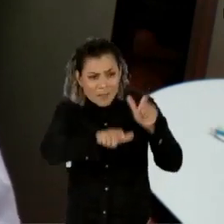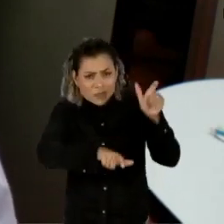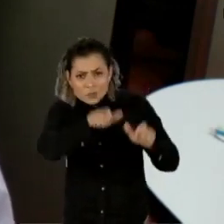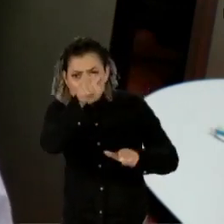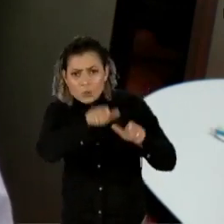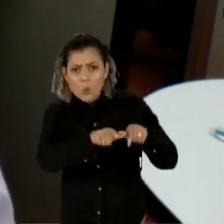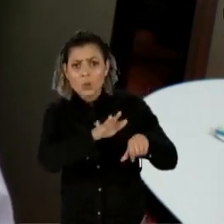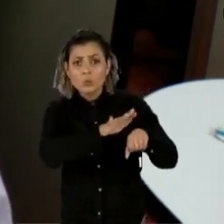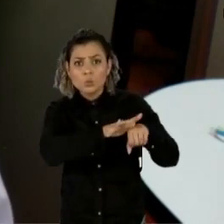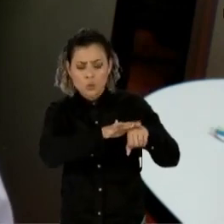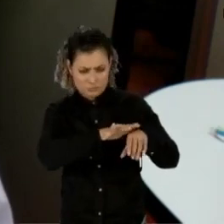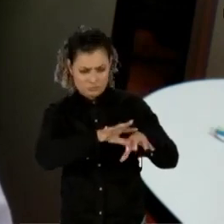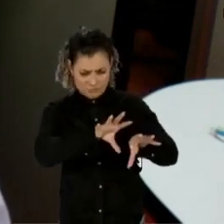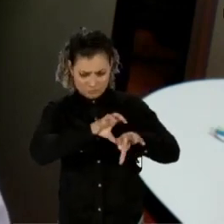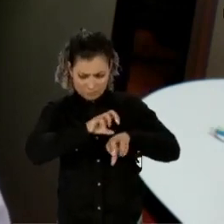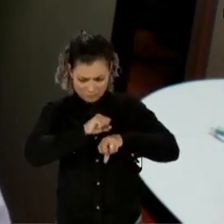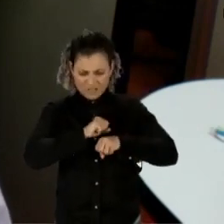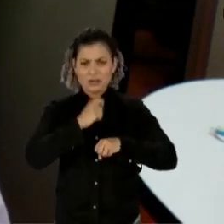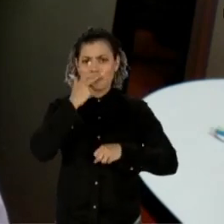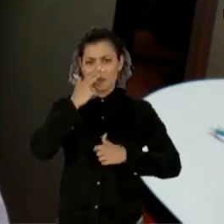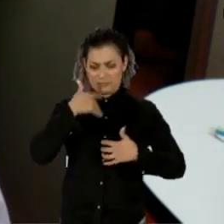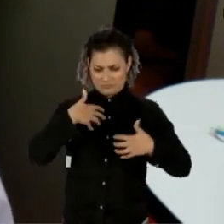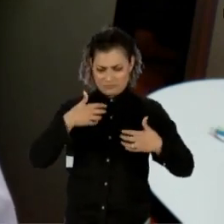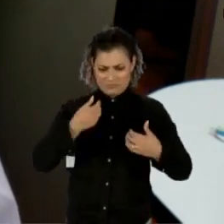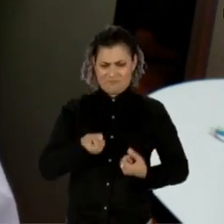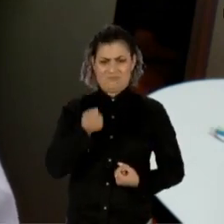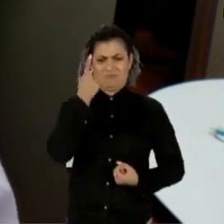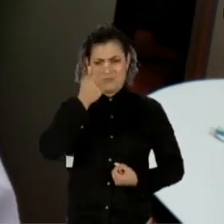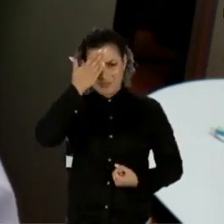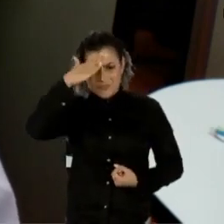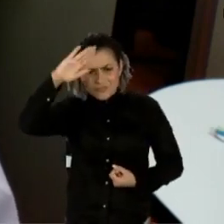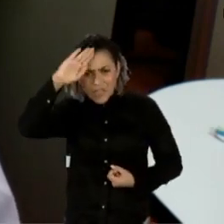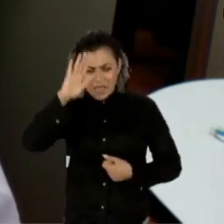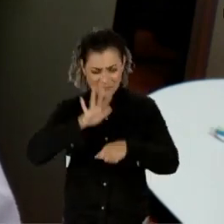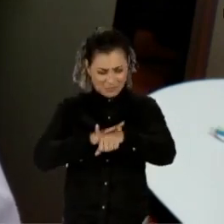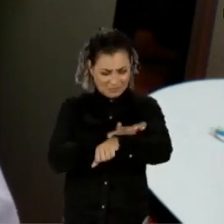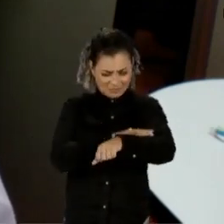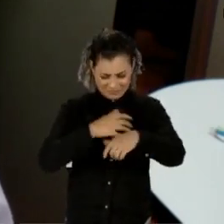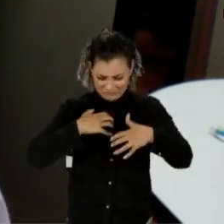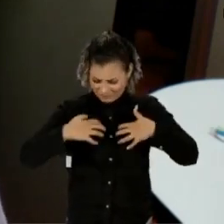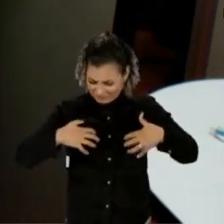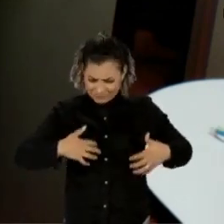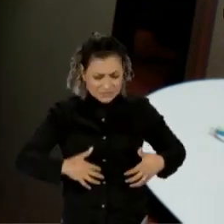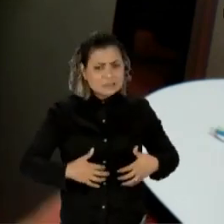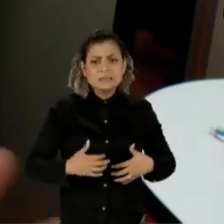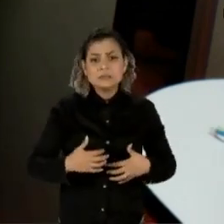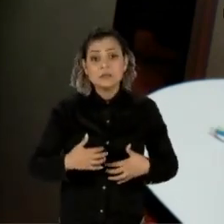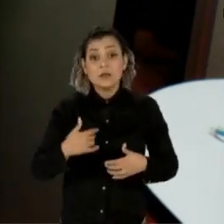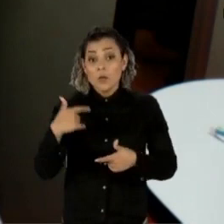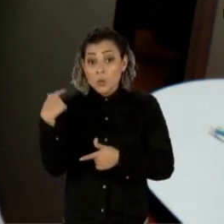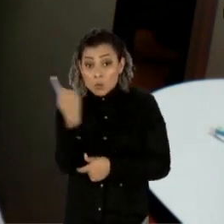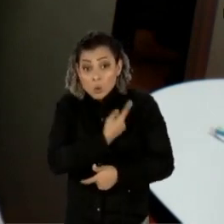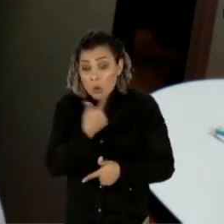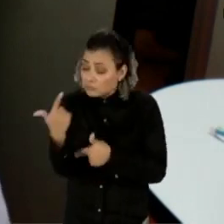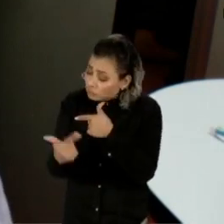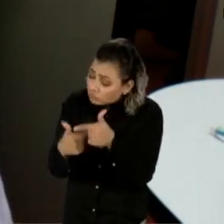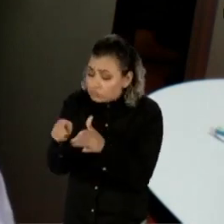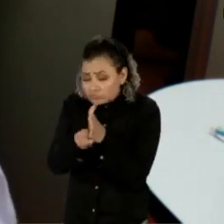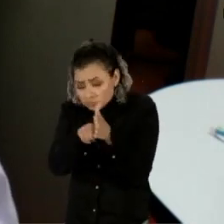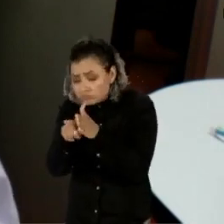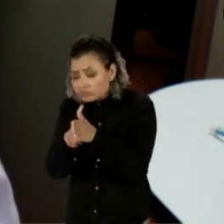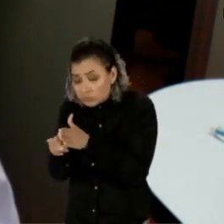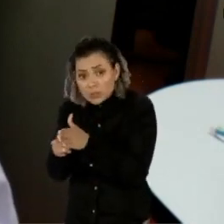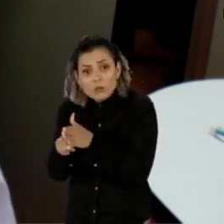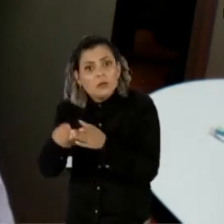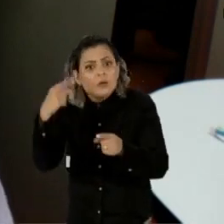que eles passaram a ter uma sintomatologia um pouco diferente e aí nós quando a gente tá fazendo um trabalho que não tinha nada a ver com o aumento de quase 30 quer